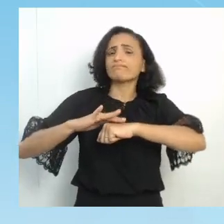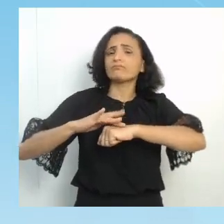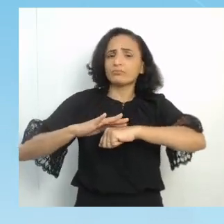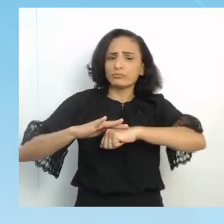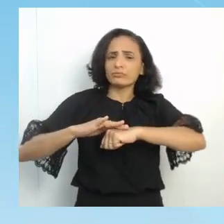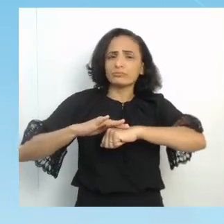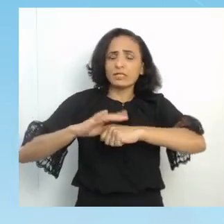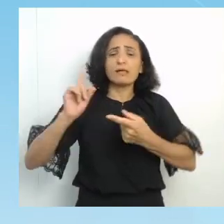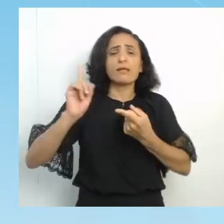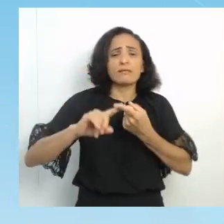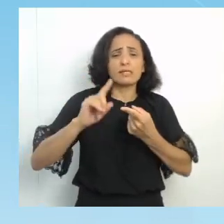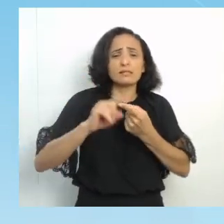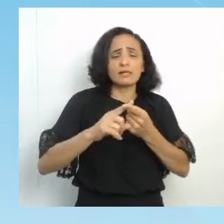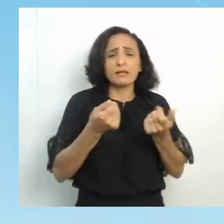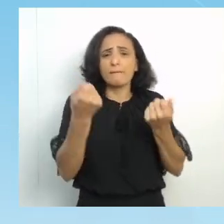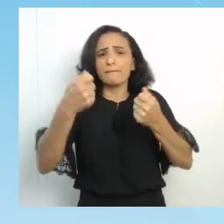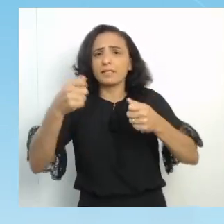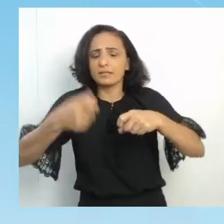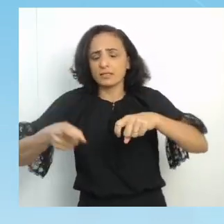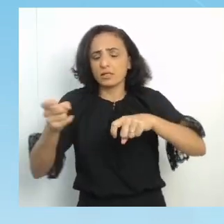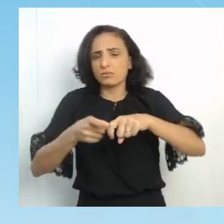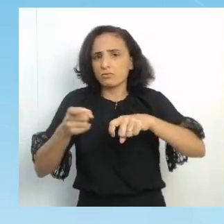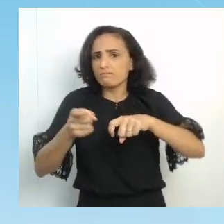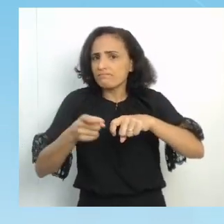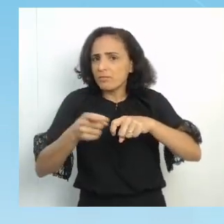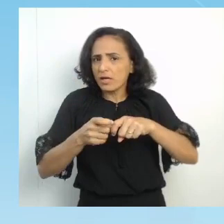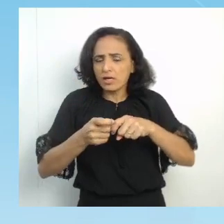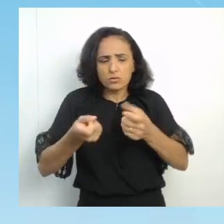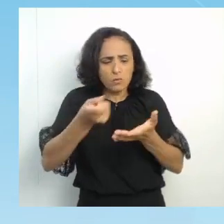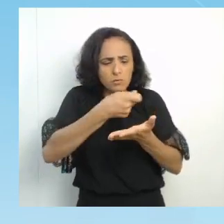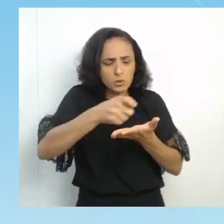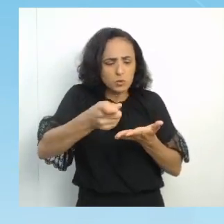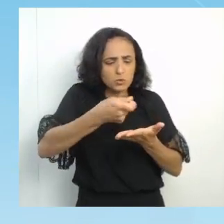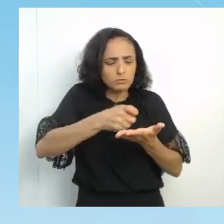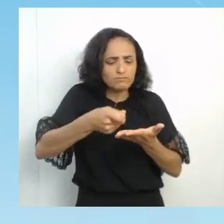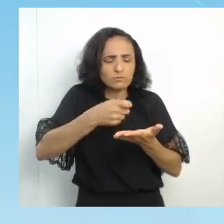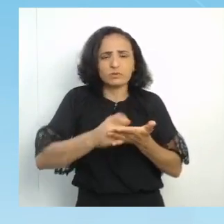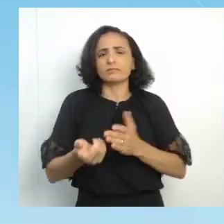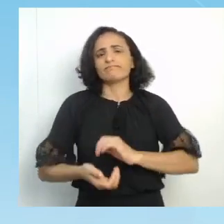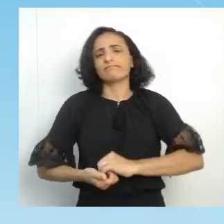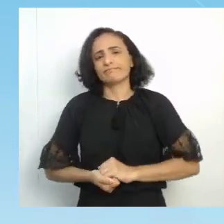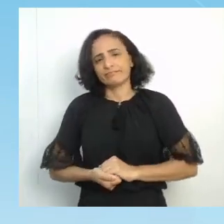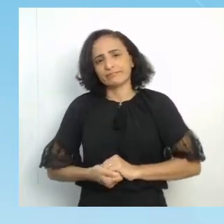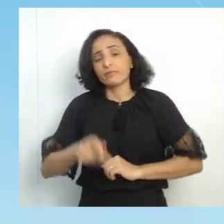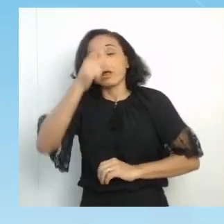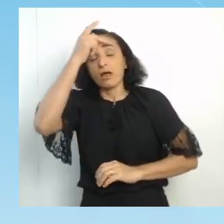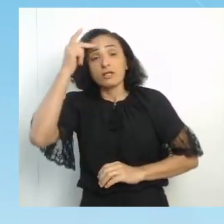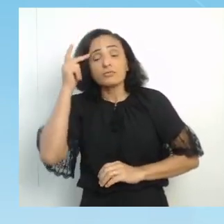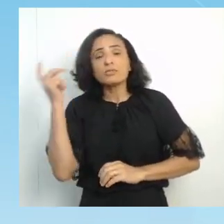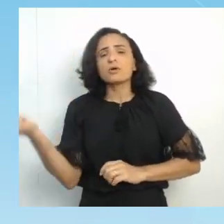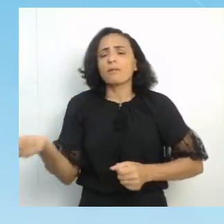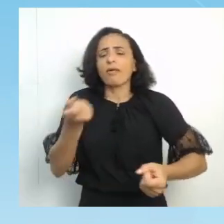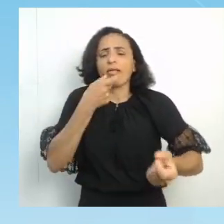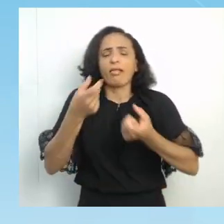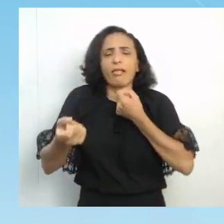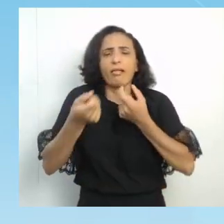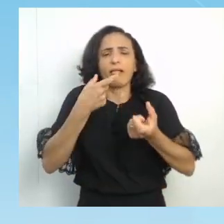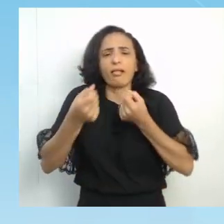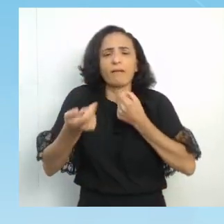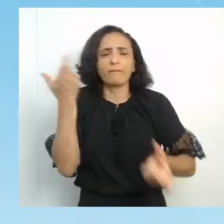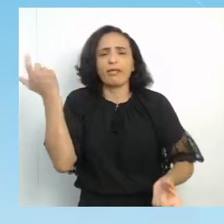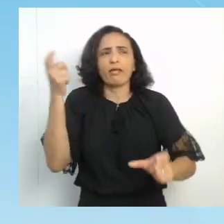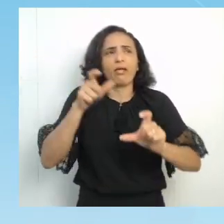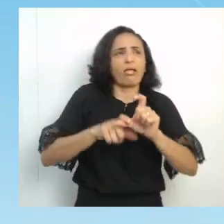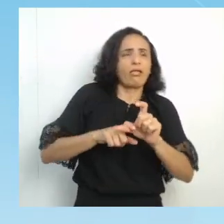a prescrição médica. E aí vem a automedicação, que tem seus riscos. E ela deve